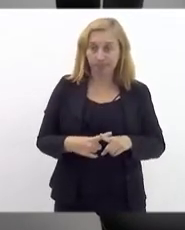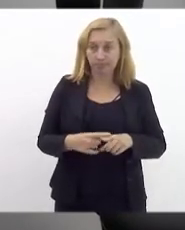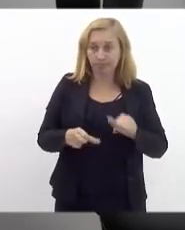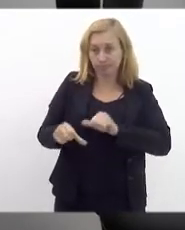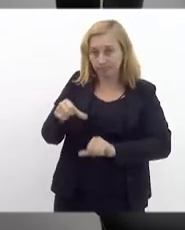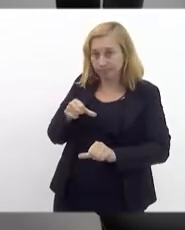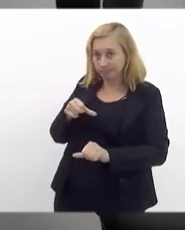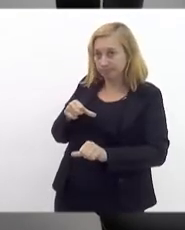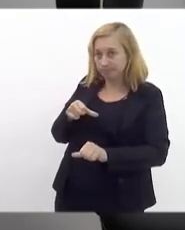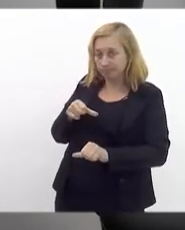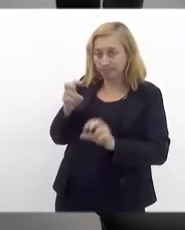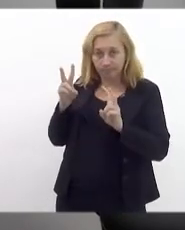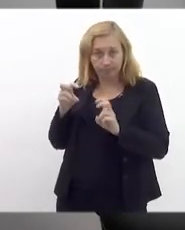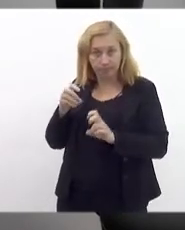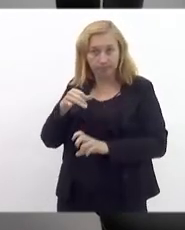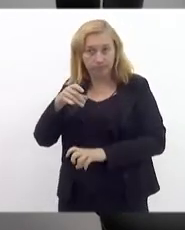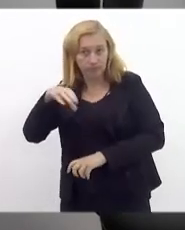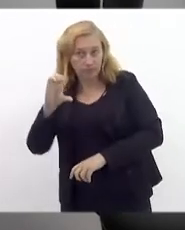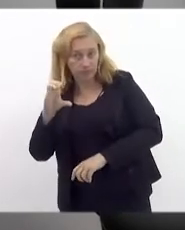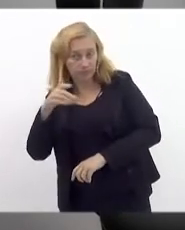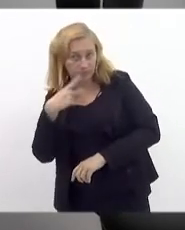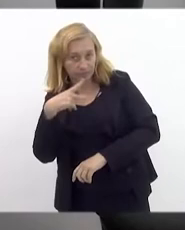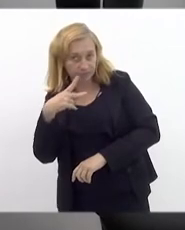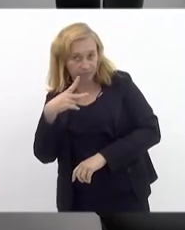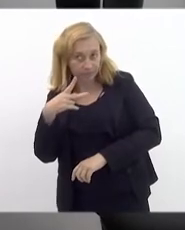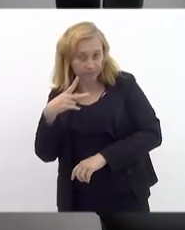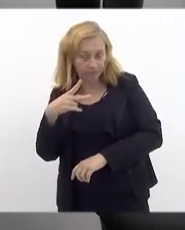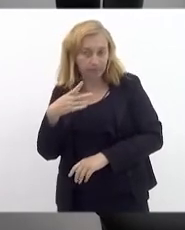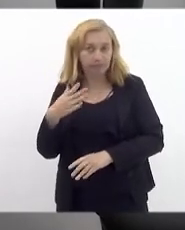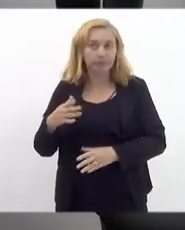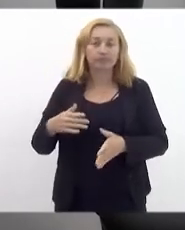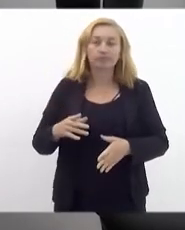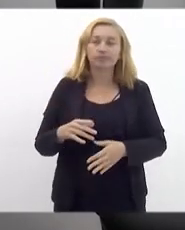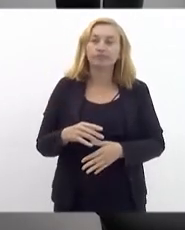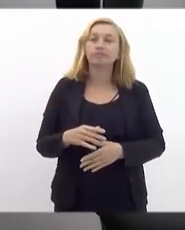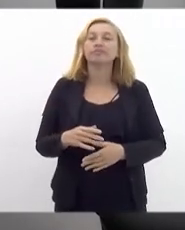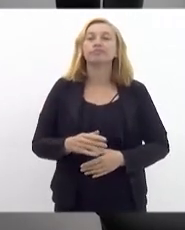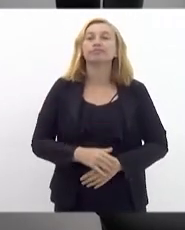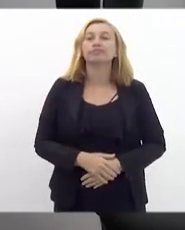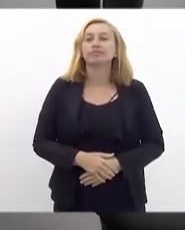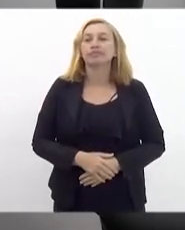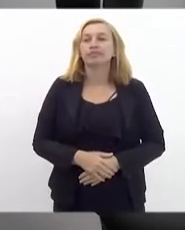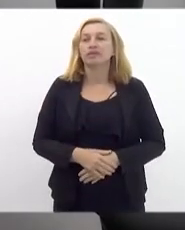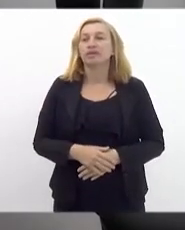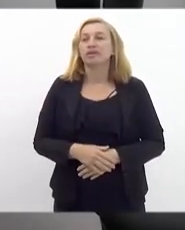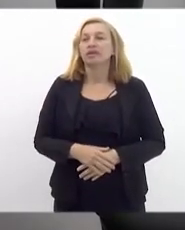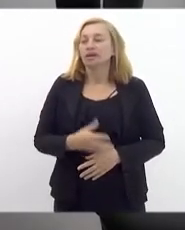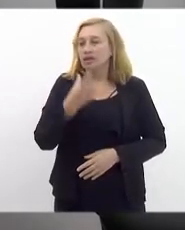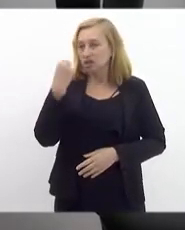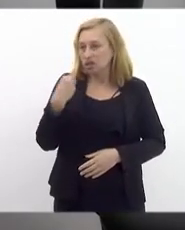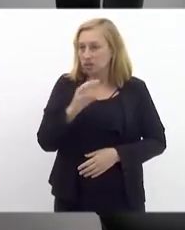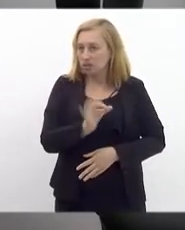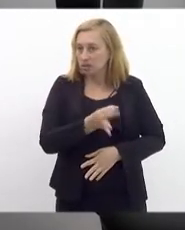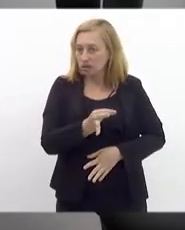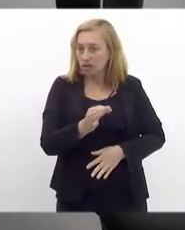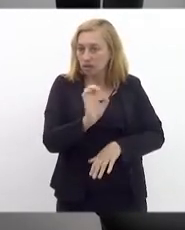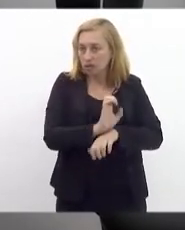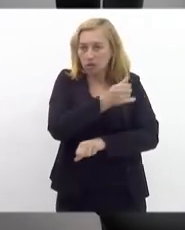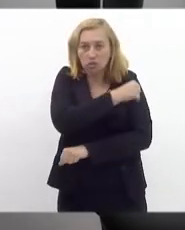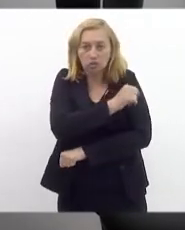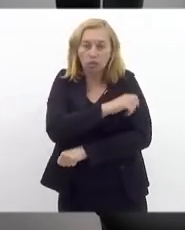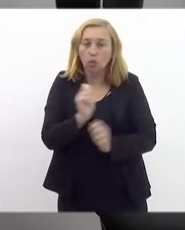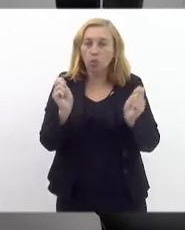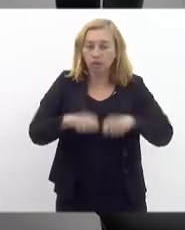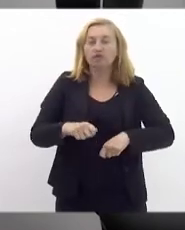a questão, aquilo que o Mink dizia, a gente coloca um ponto que é central, mas na frente bota o carro na frente dos bois. E o Estado do Rio de Janeiro tem um